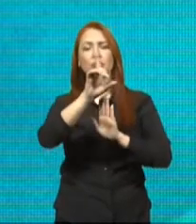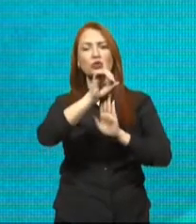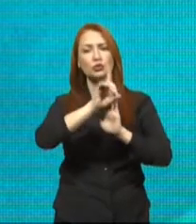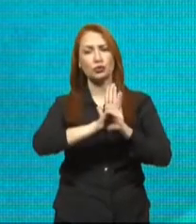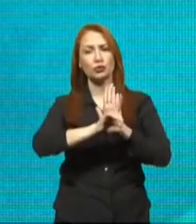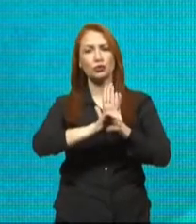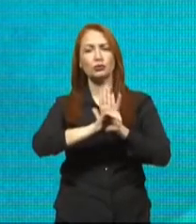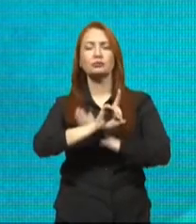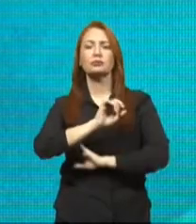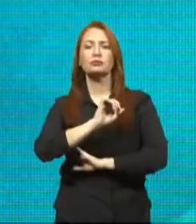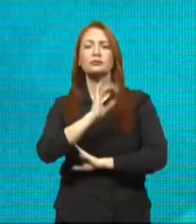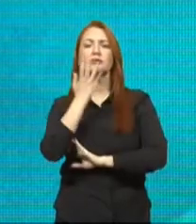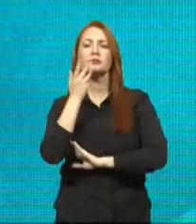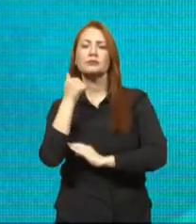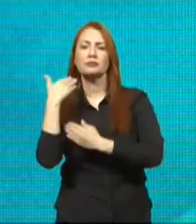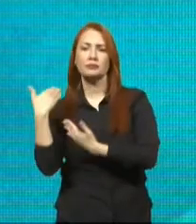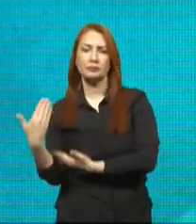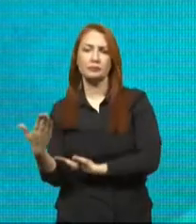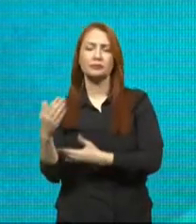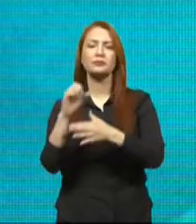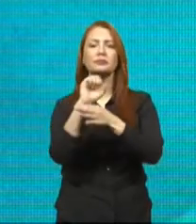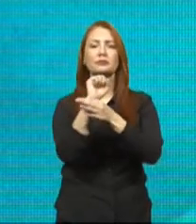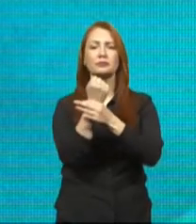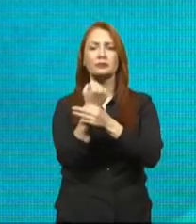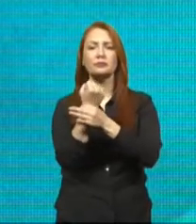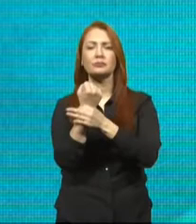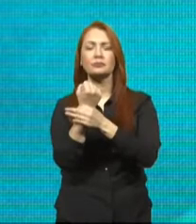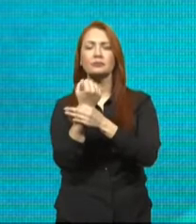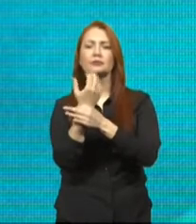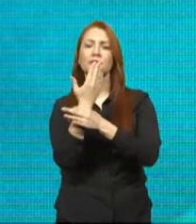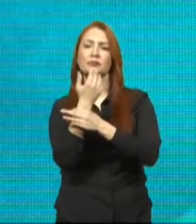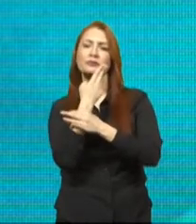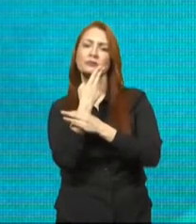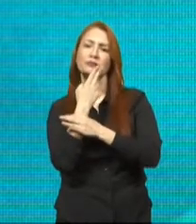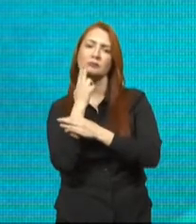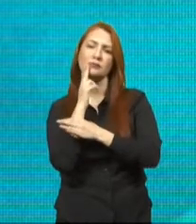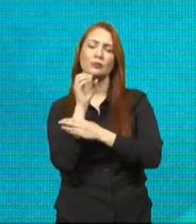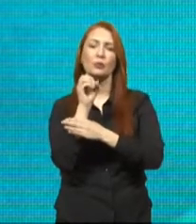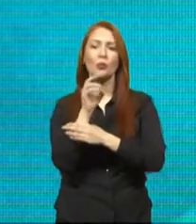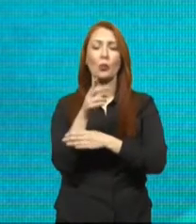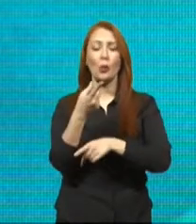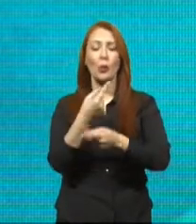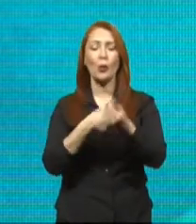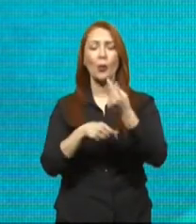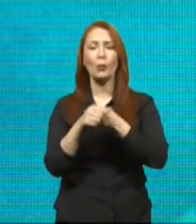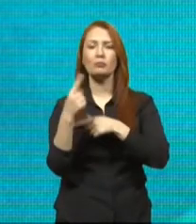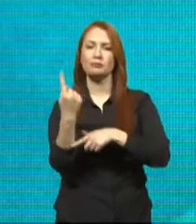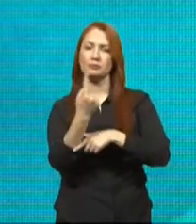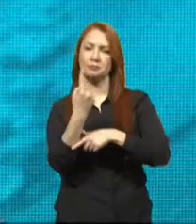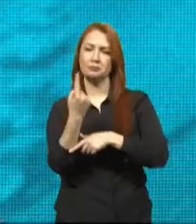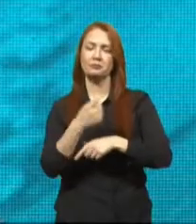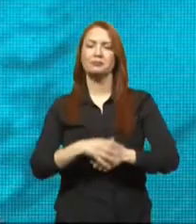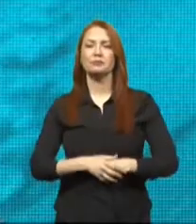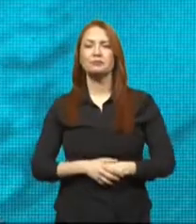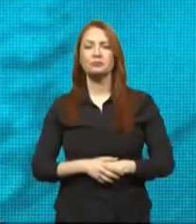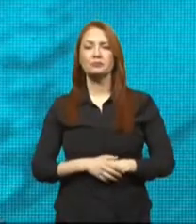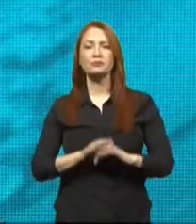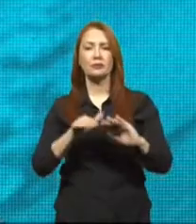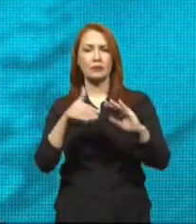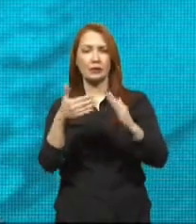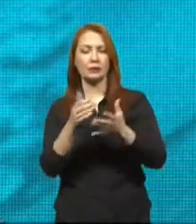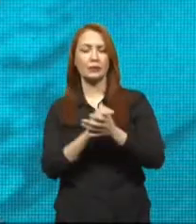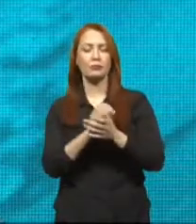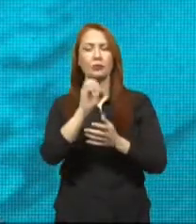Adolescente, Conselho de Segurança Alimentar e Nutricional ou Conselho de Economia Solidária. Legal. Então, a ONG ou